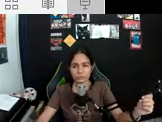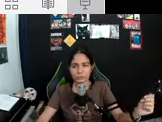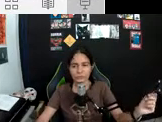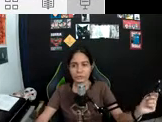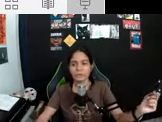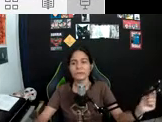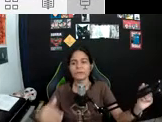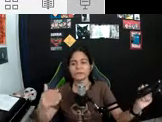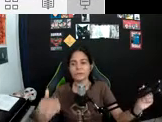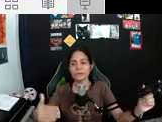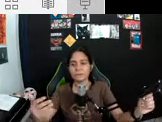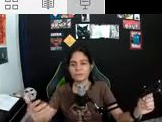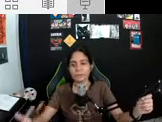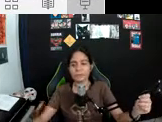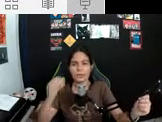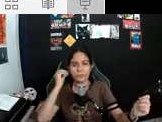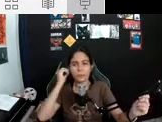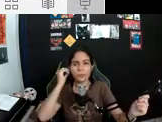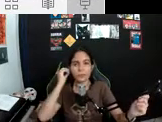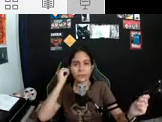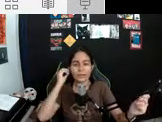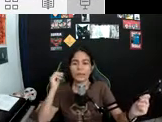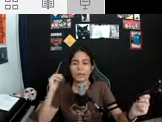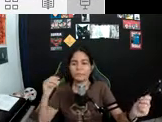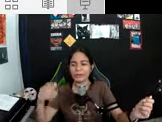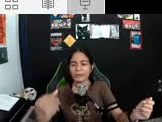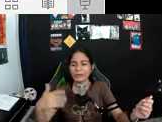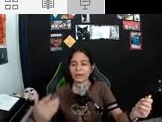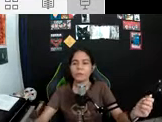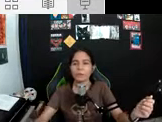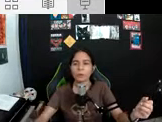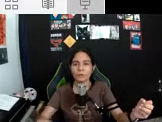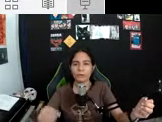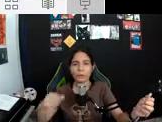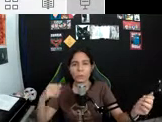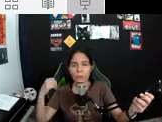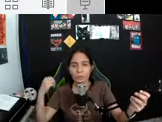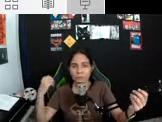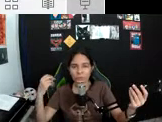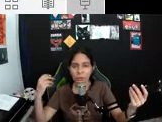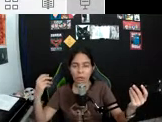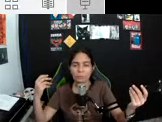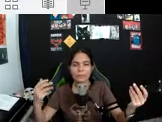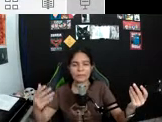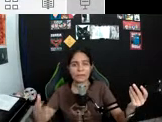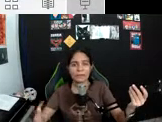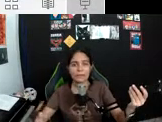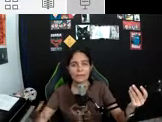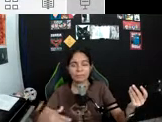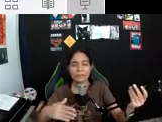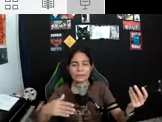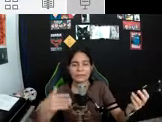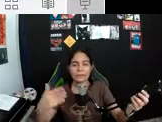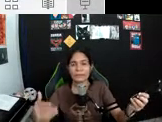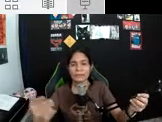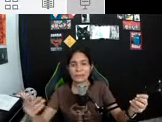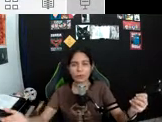concurso, certo? Então, se vocês futuramente forem prestar alguma prova de concurso,